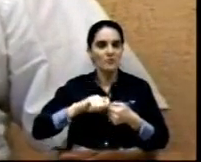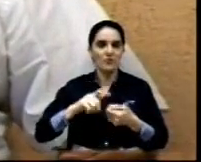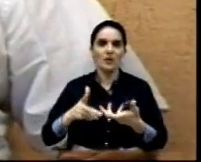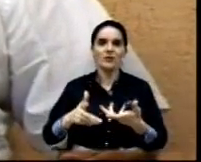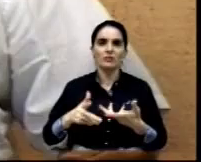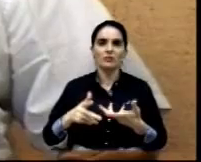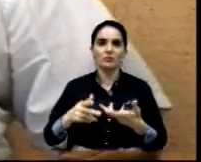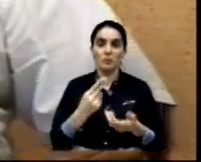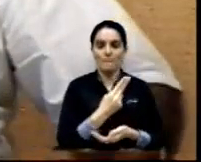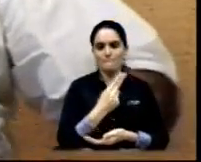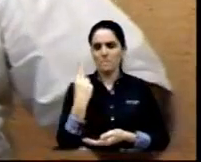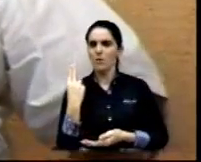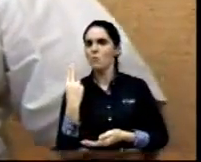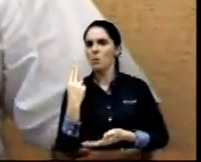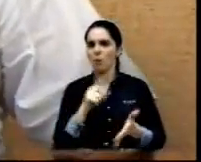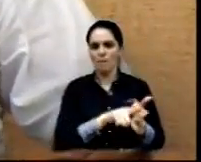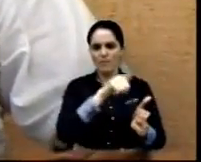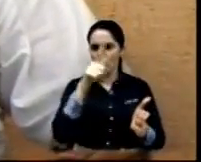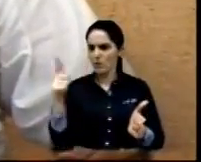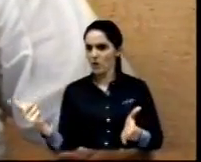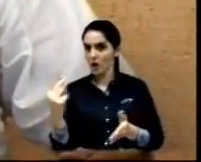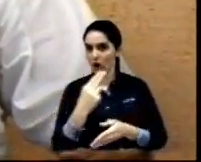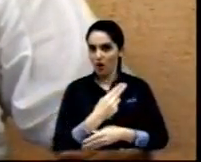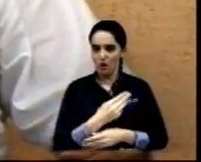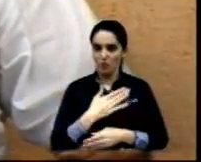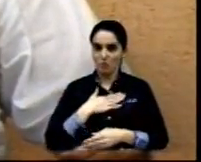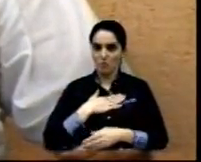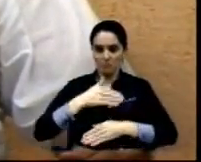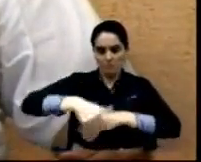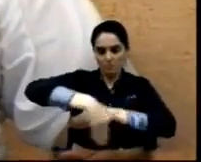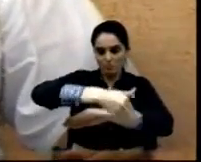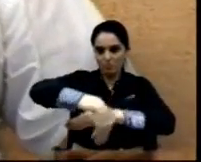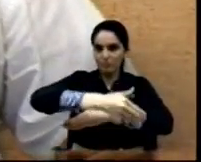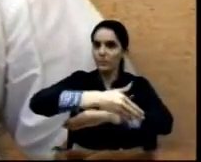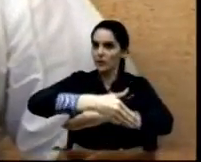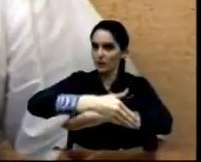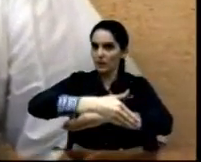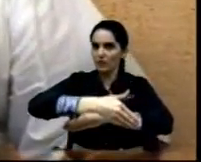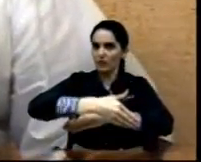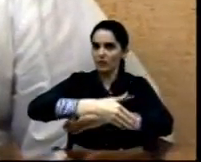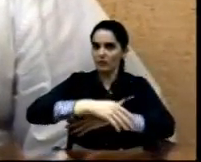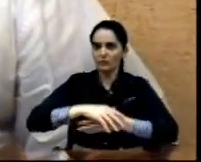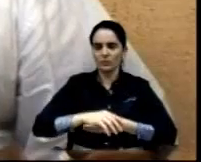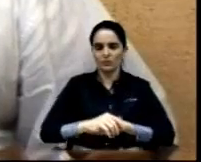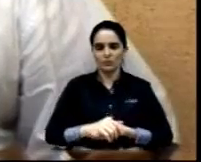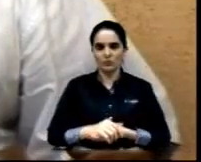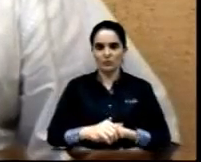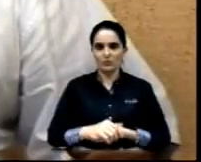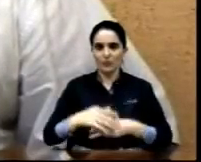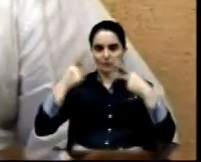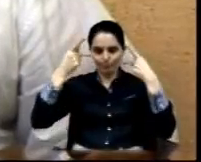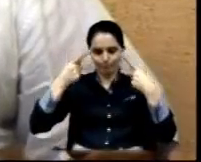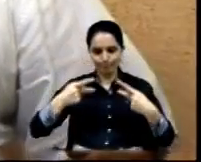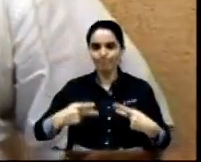denúncia. É o meu endereço que aparece na denúncia. São os meus dados pessoais que aparecem na